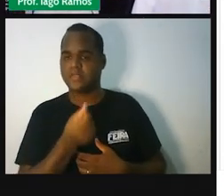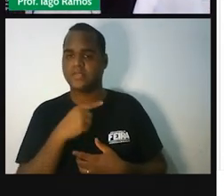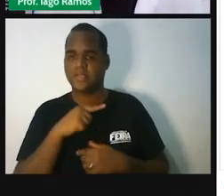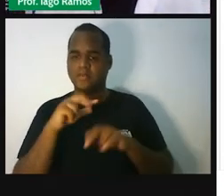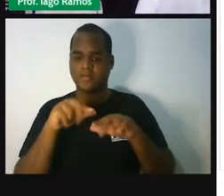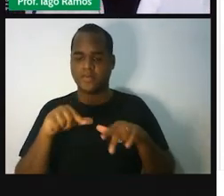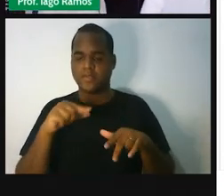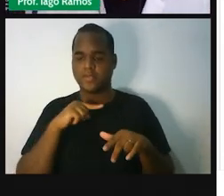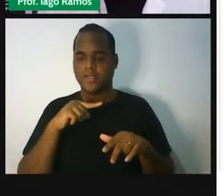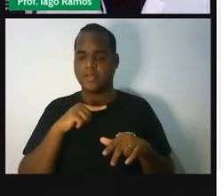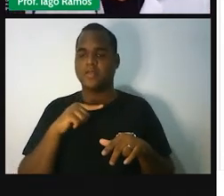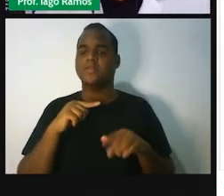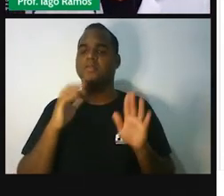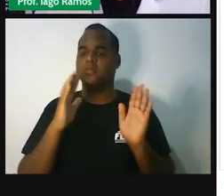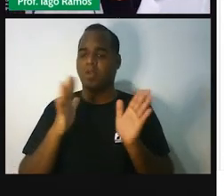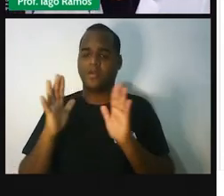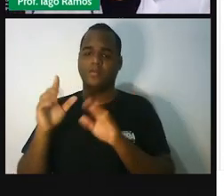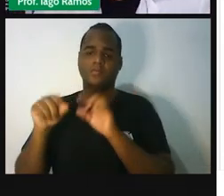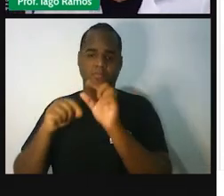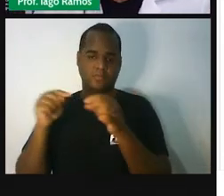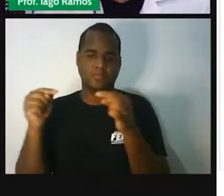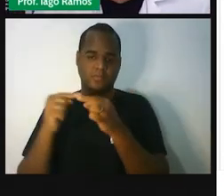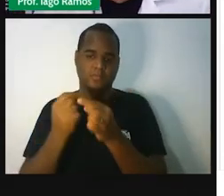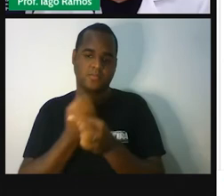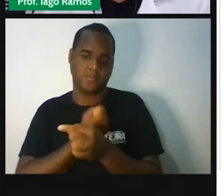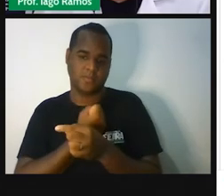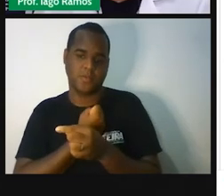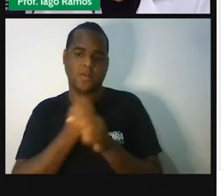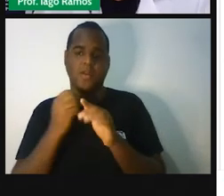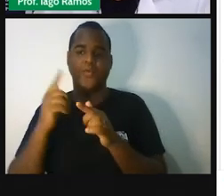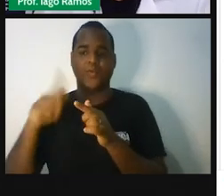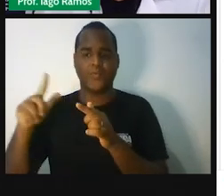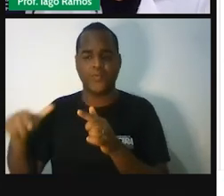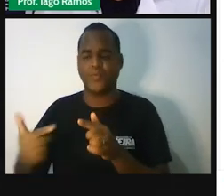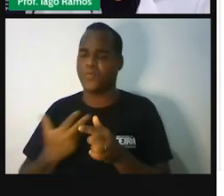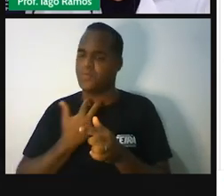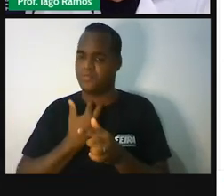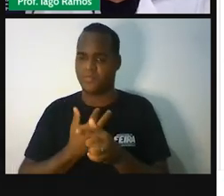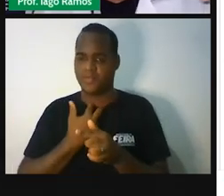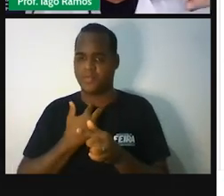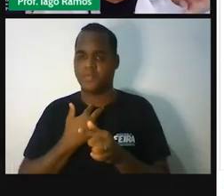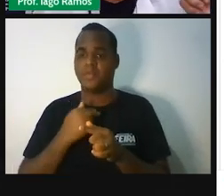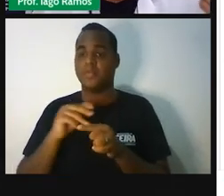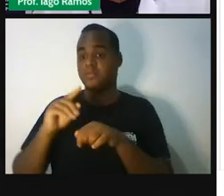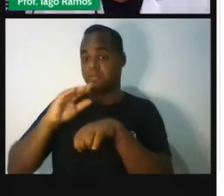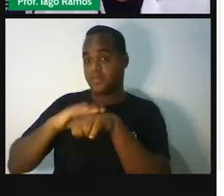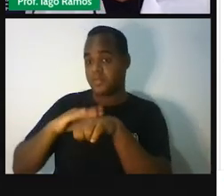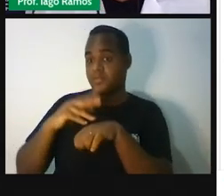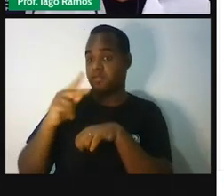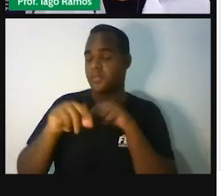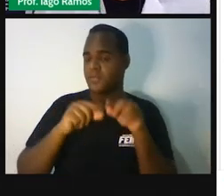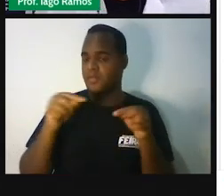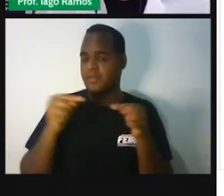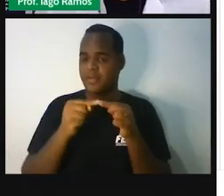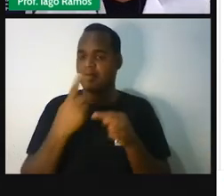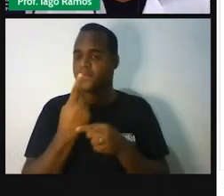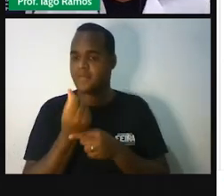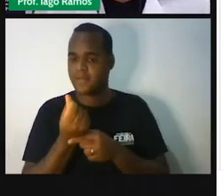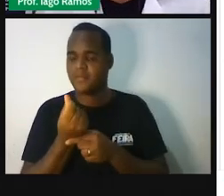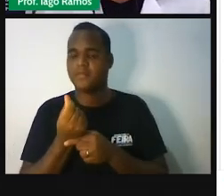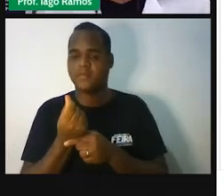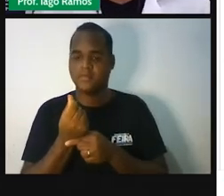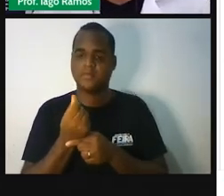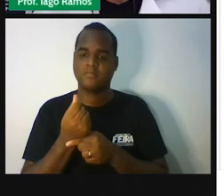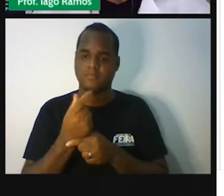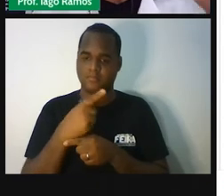escolhi uma para a primeira. Eu não posso repetir. Então, essa que eu escolhi, eu vou tirar das 26 opções.